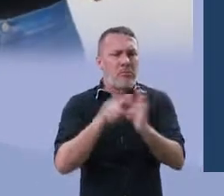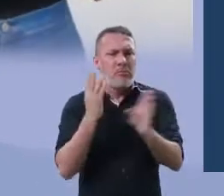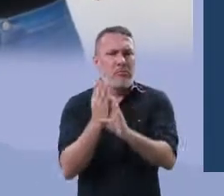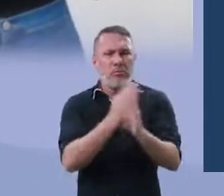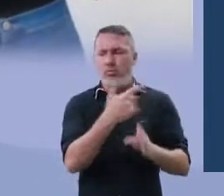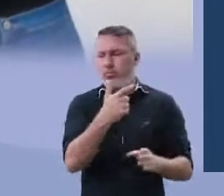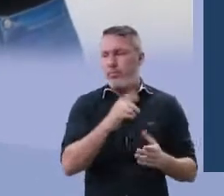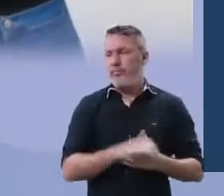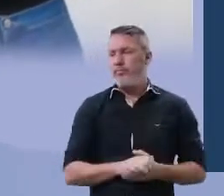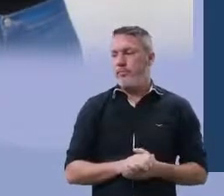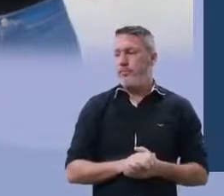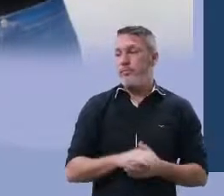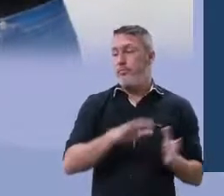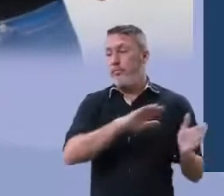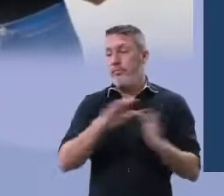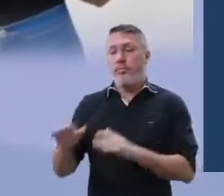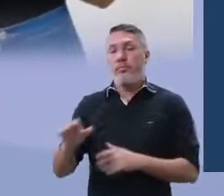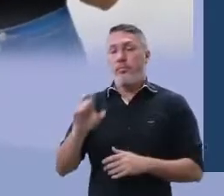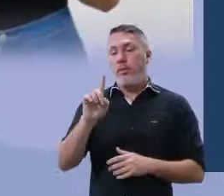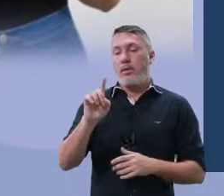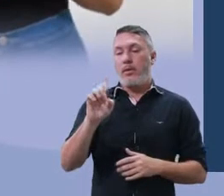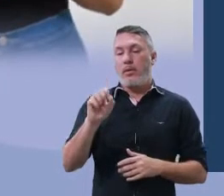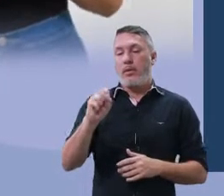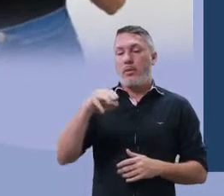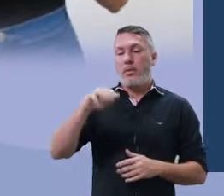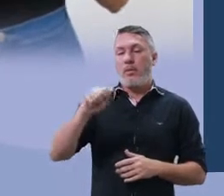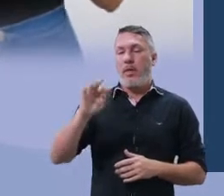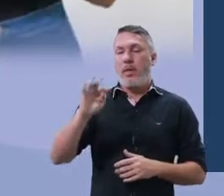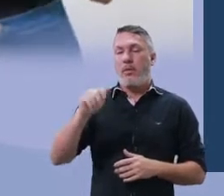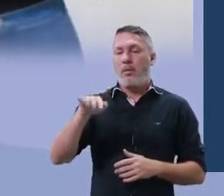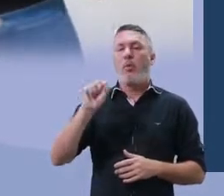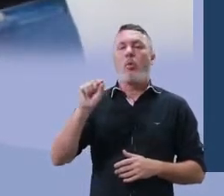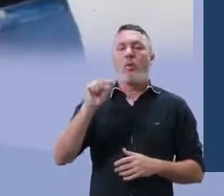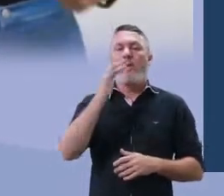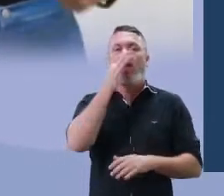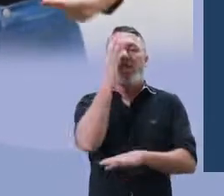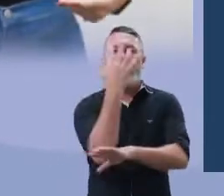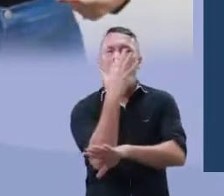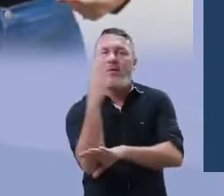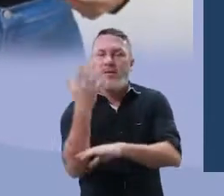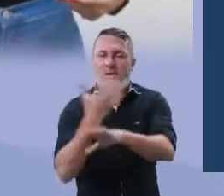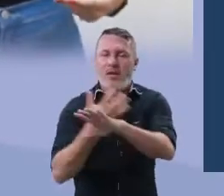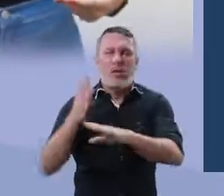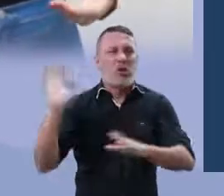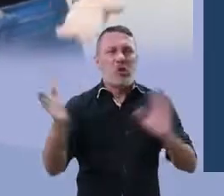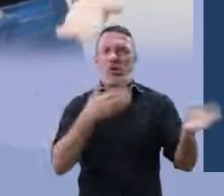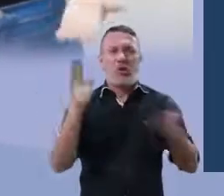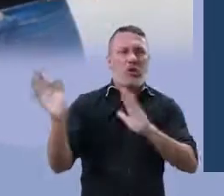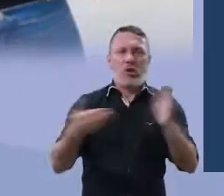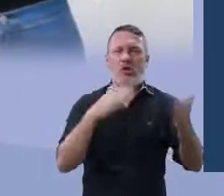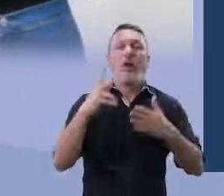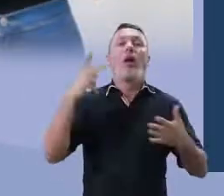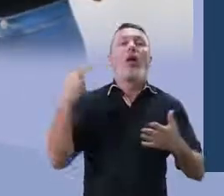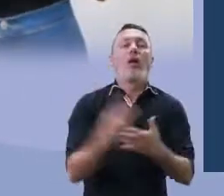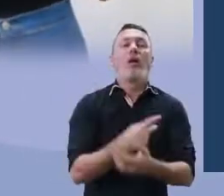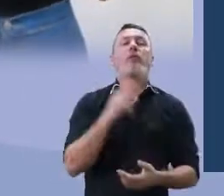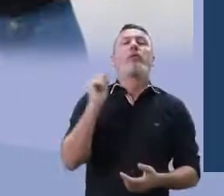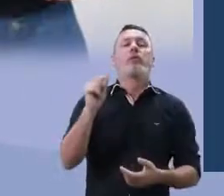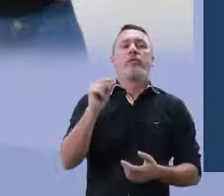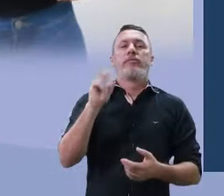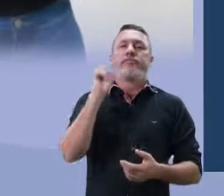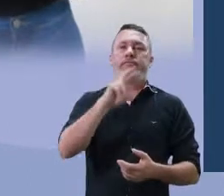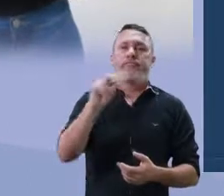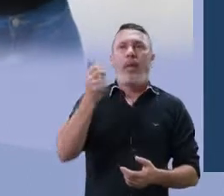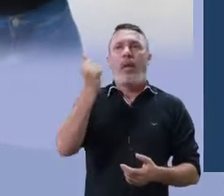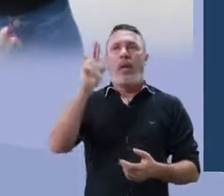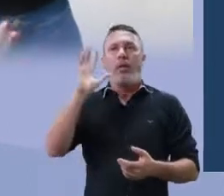presença de substâncias estranhas. Desmatamento. Com o desmatamento, a gente reduz a cobertura vegetal, automaticamente aumenta